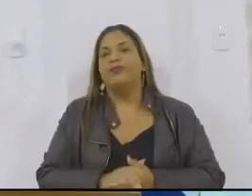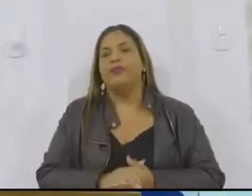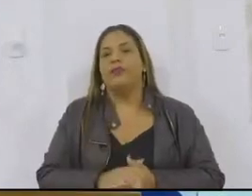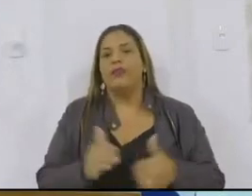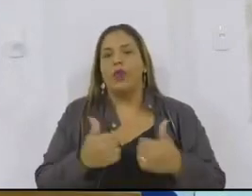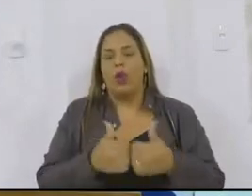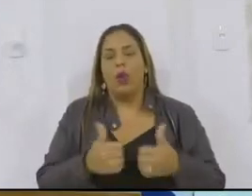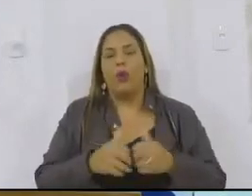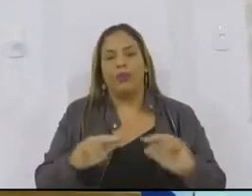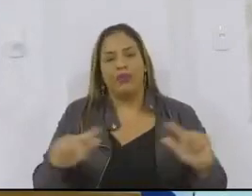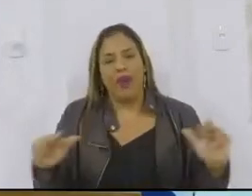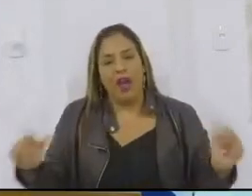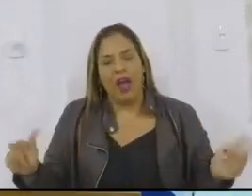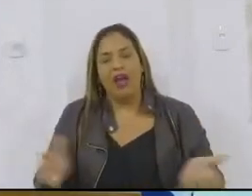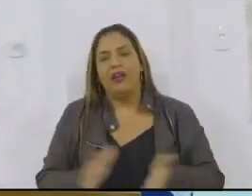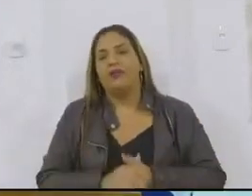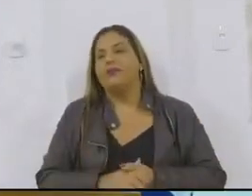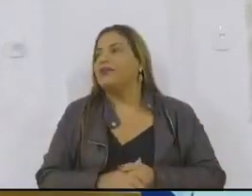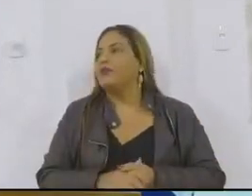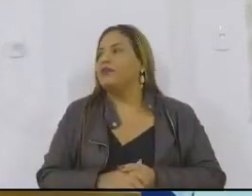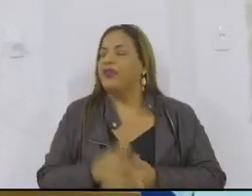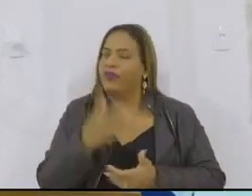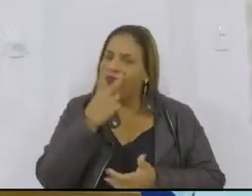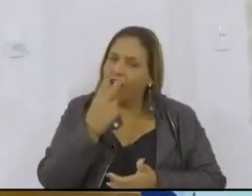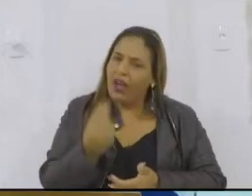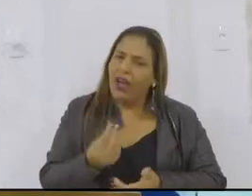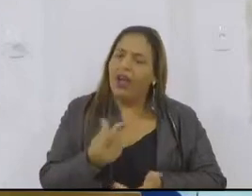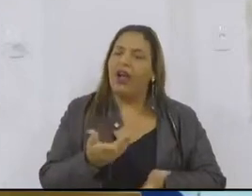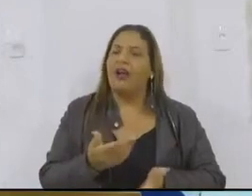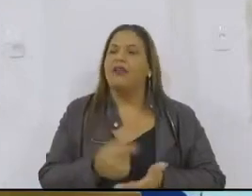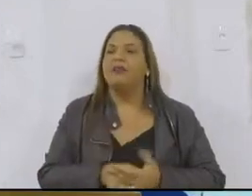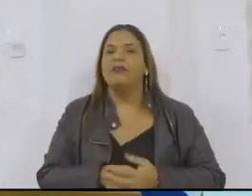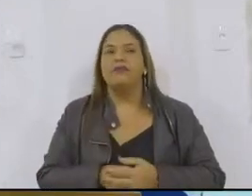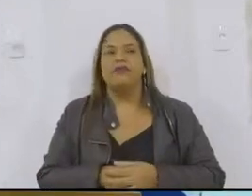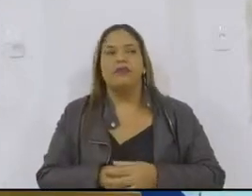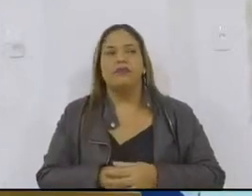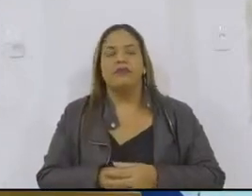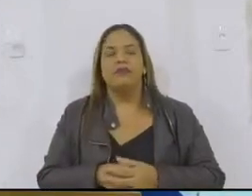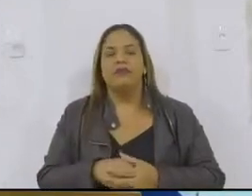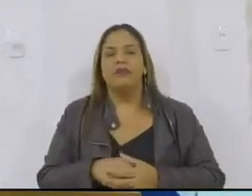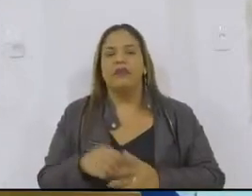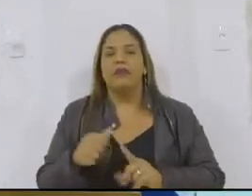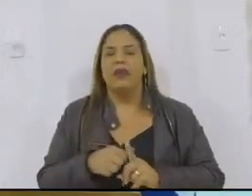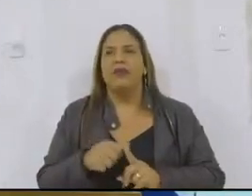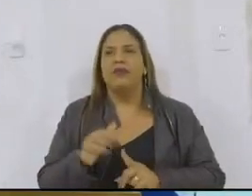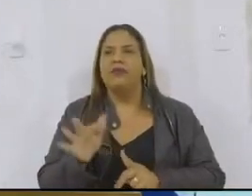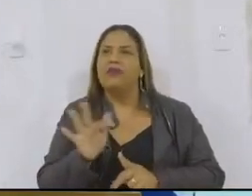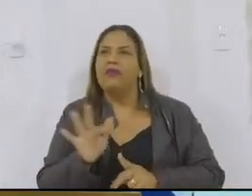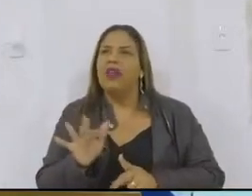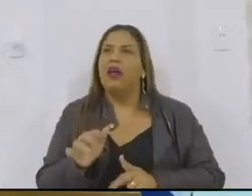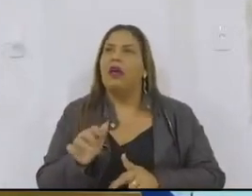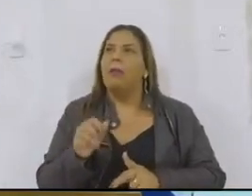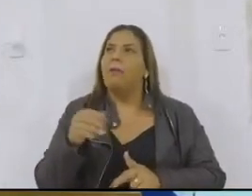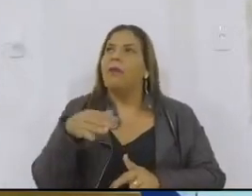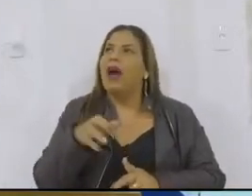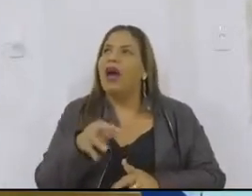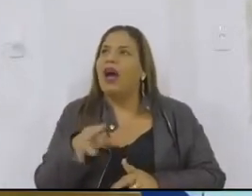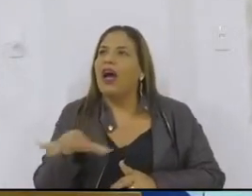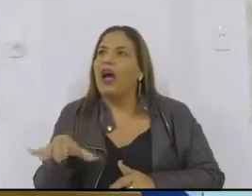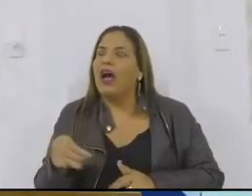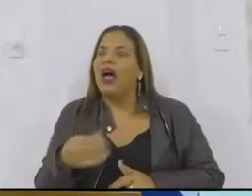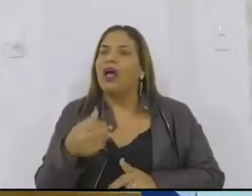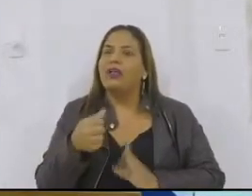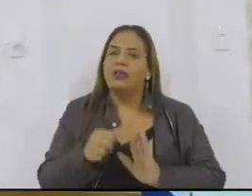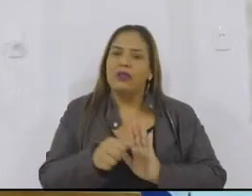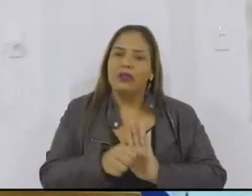eu em março de hoje, agora, março, fevereiro ou março, eu entrei com um requerimento, que essa casa aprovou, pedindo